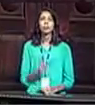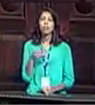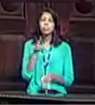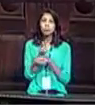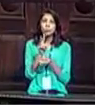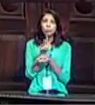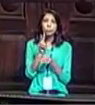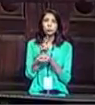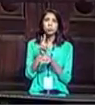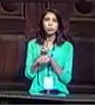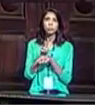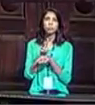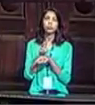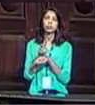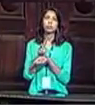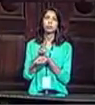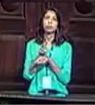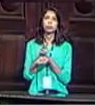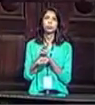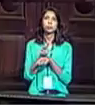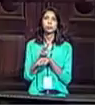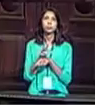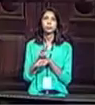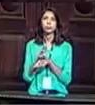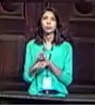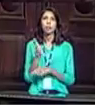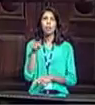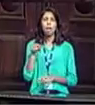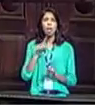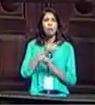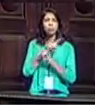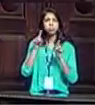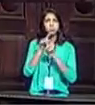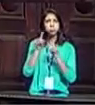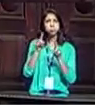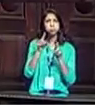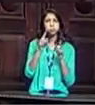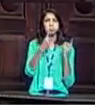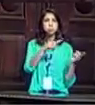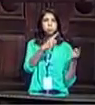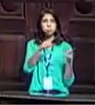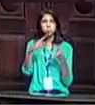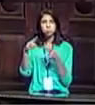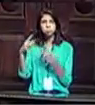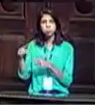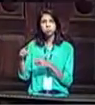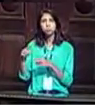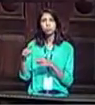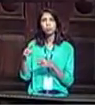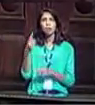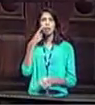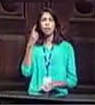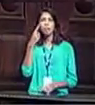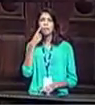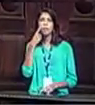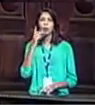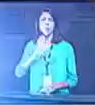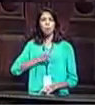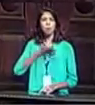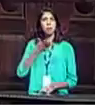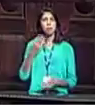represente uma das críticas mais profundas aos escândalos